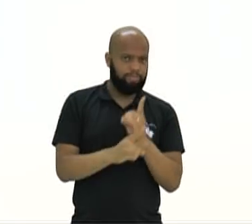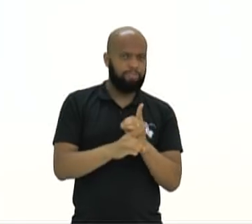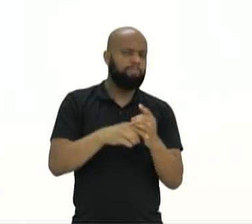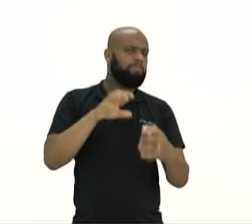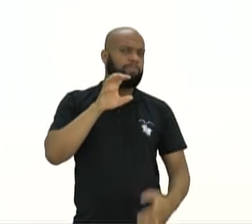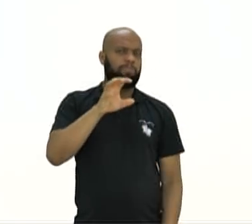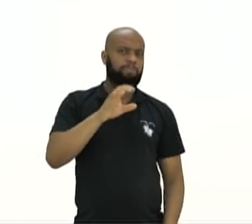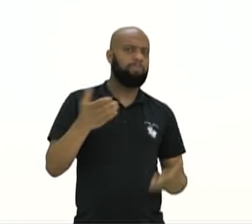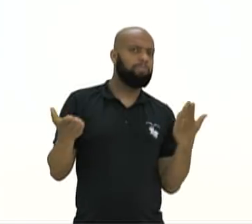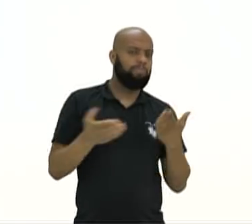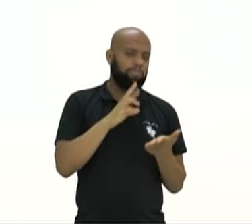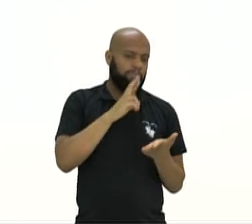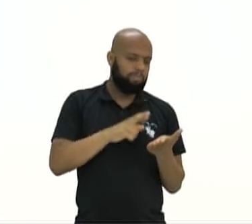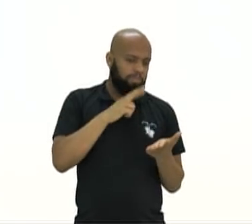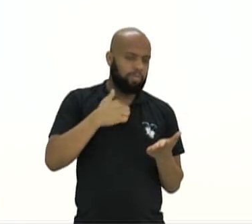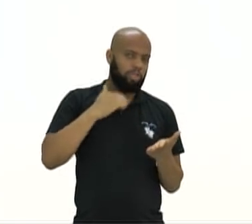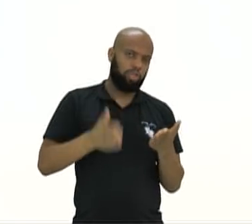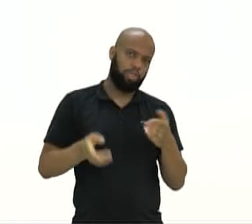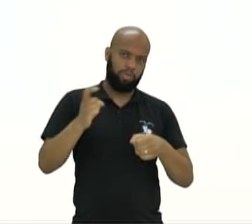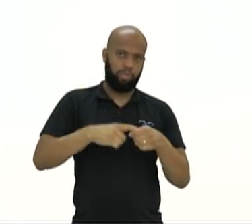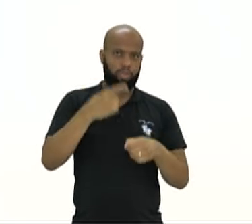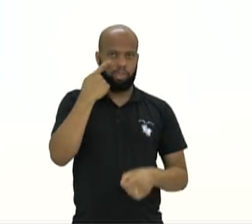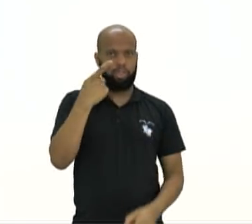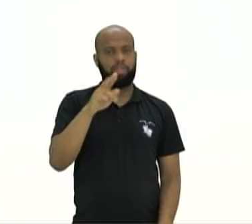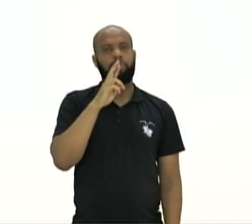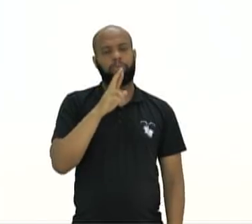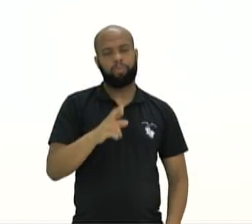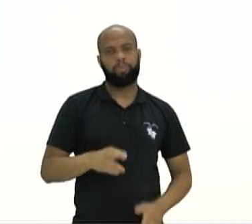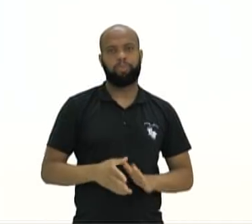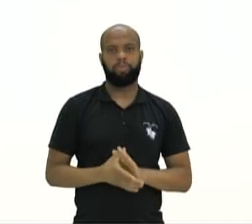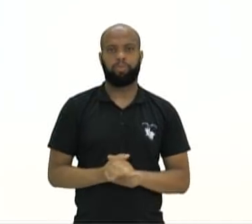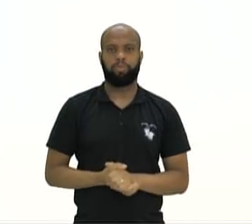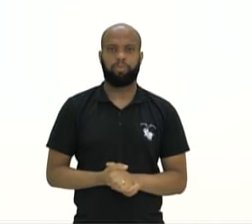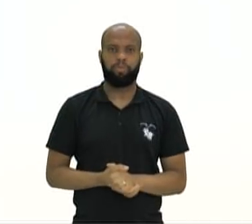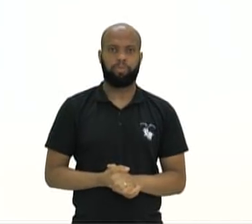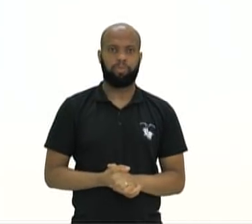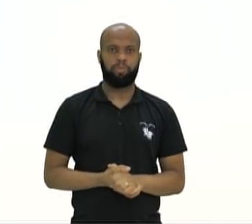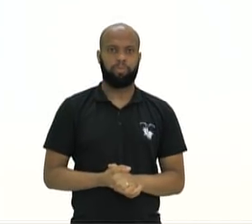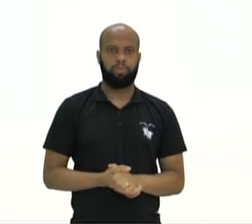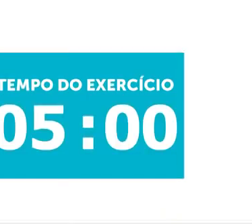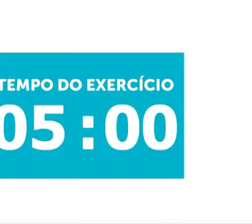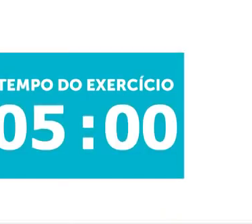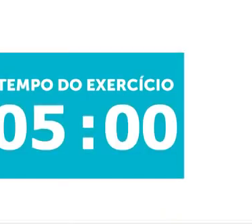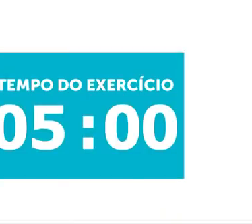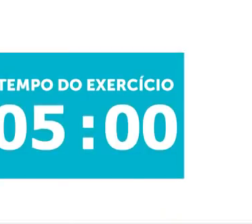brasileiros nas pinturas, né? Mas tá aí, ó, uma atividade bônus. Daqui a pouquinho nós voltamos. Corrigimos junto.